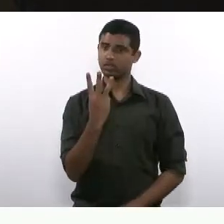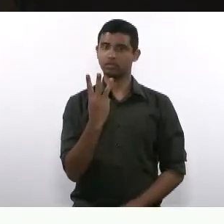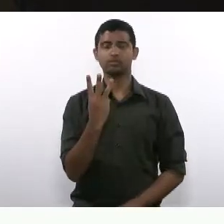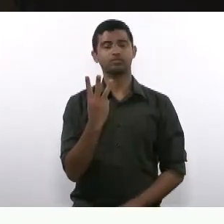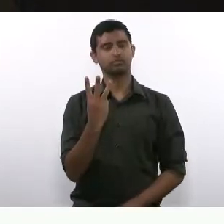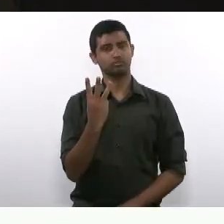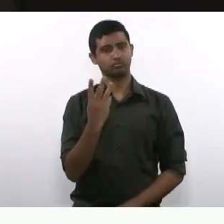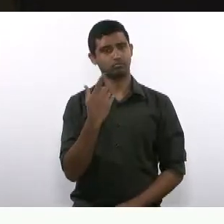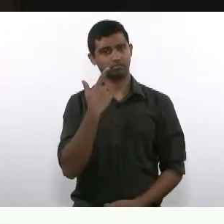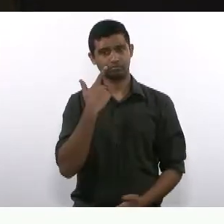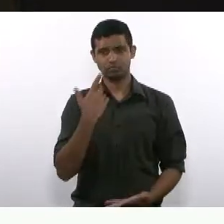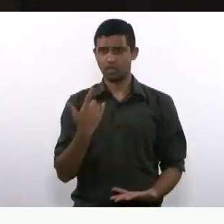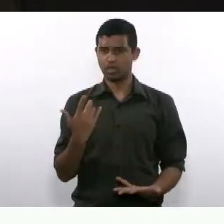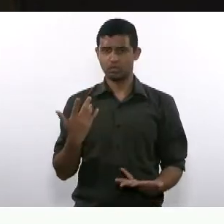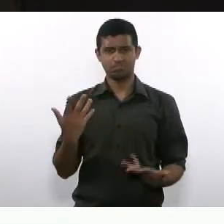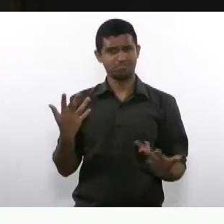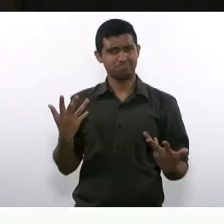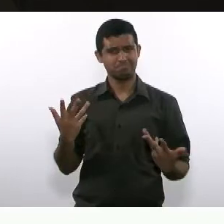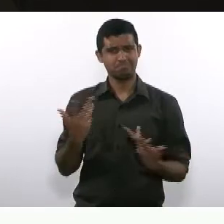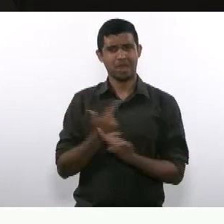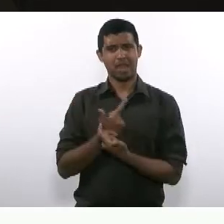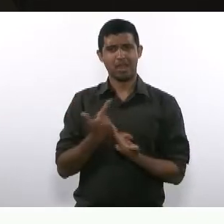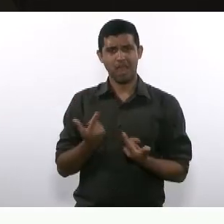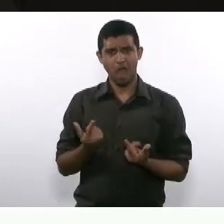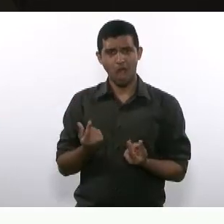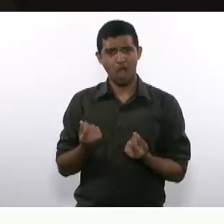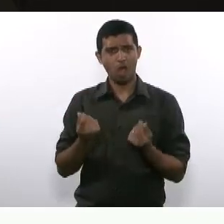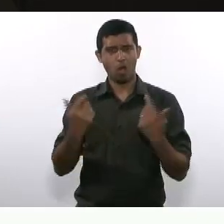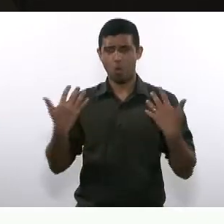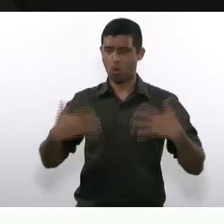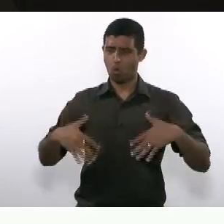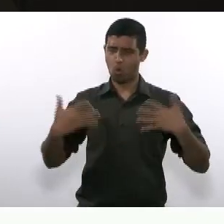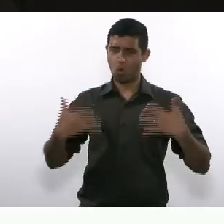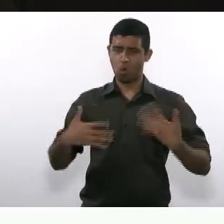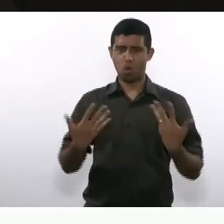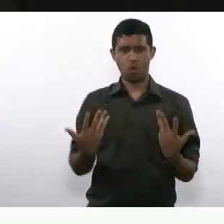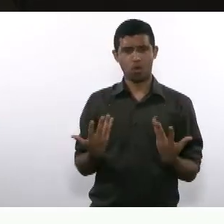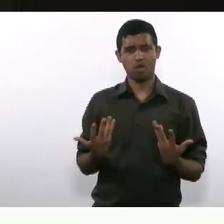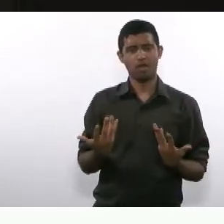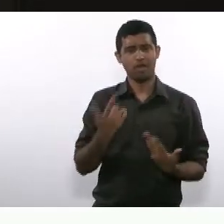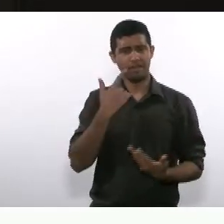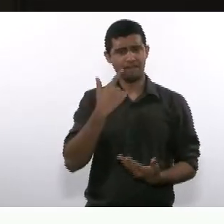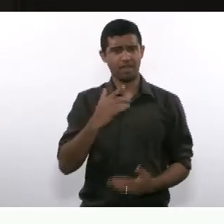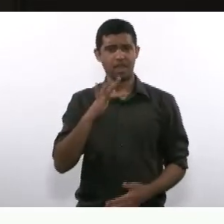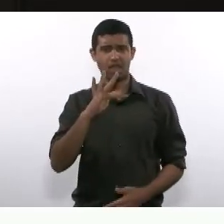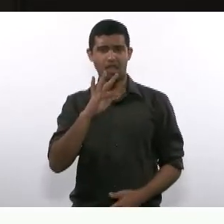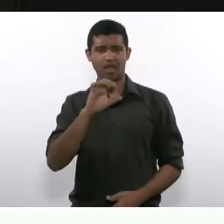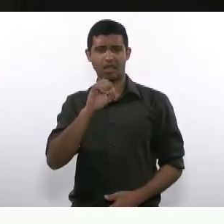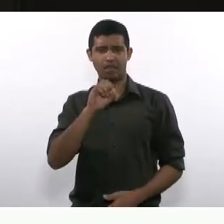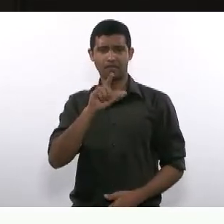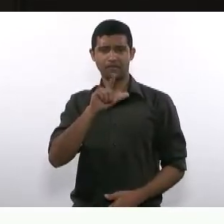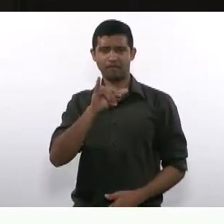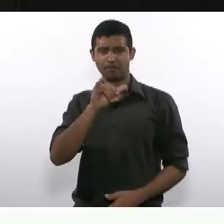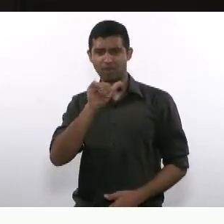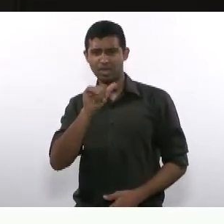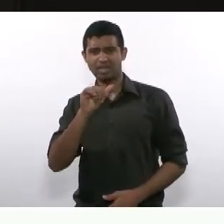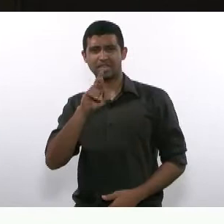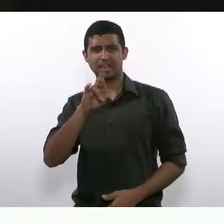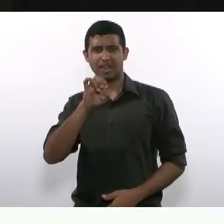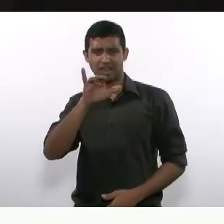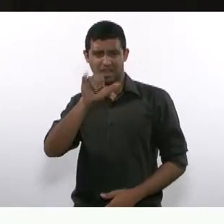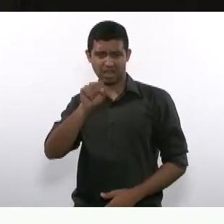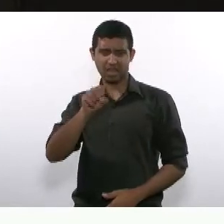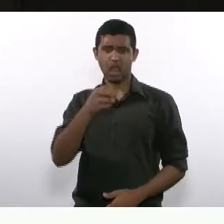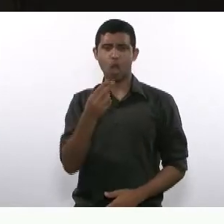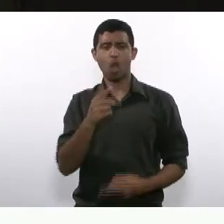riqueza fantástica. A gente teve a A apresentação deles existência, no o salão. encontro de folias de reis, o encontro de jongo, o encontro,